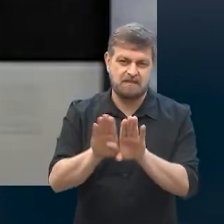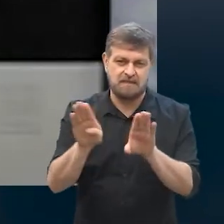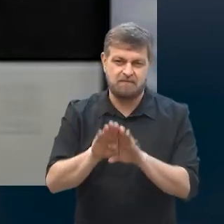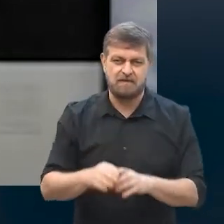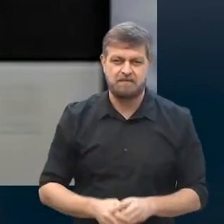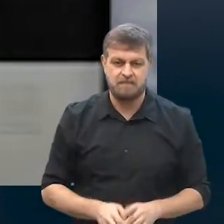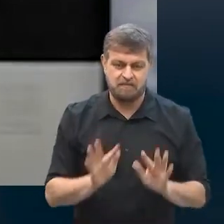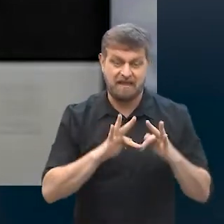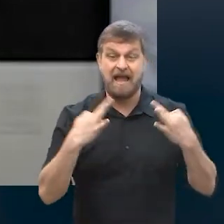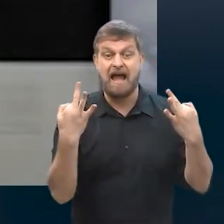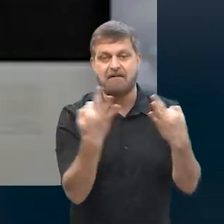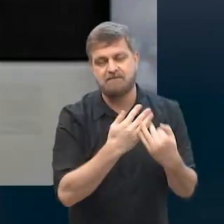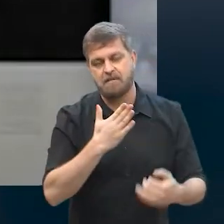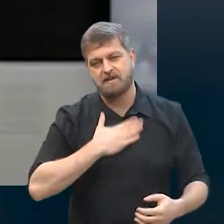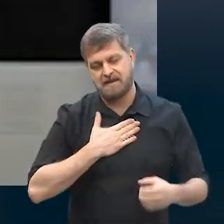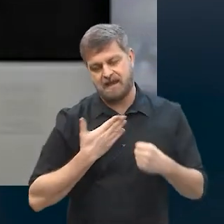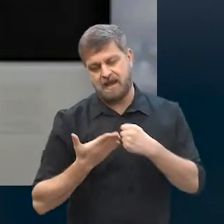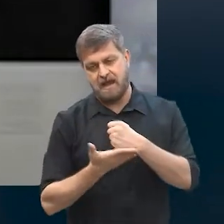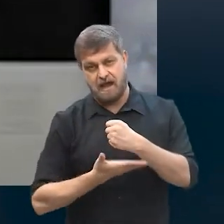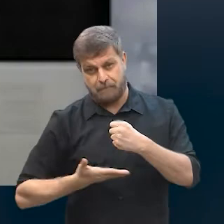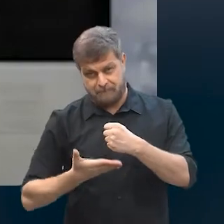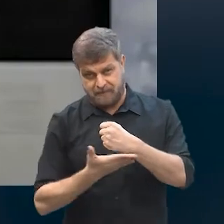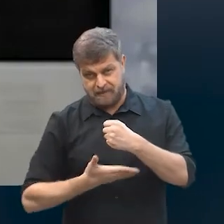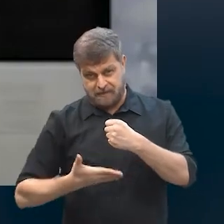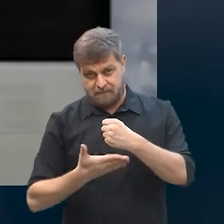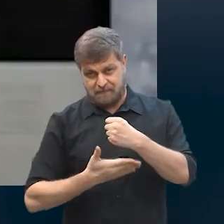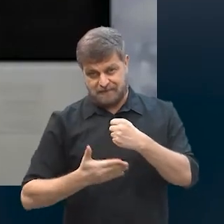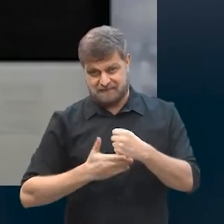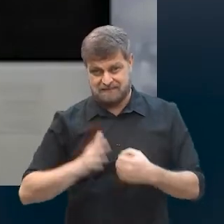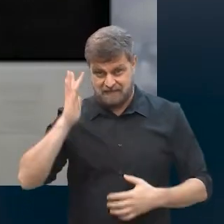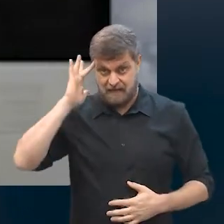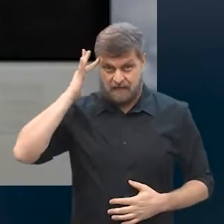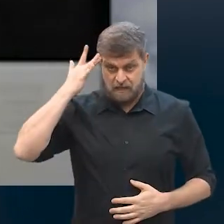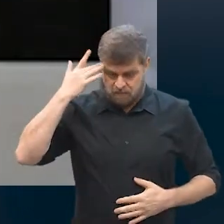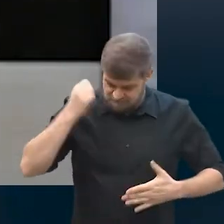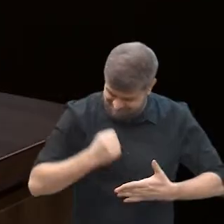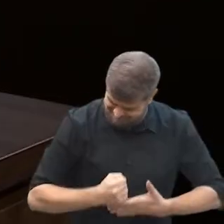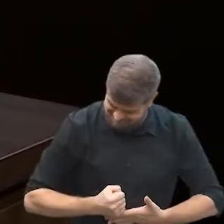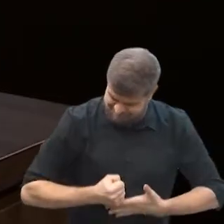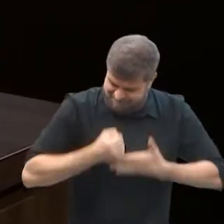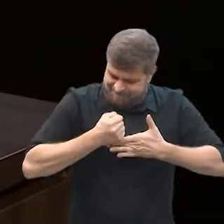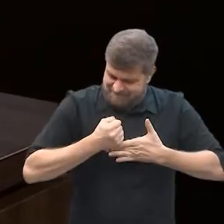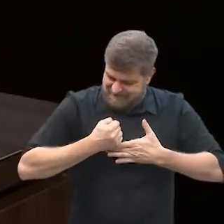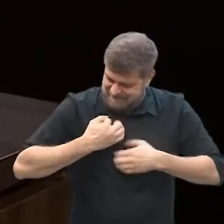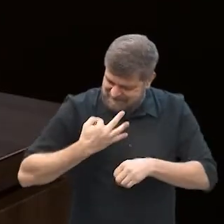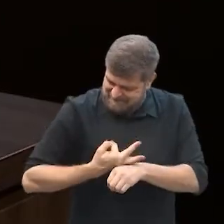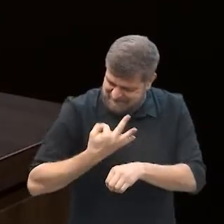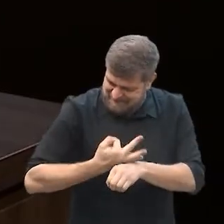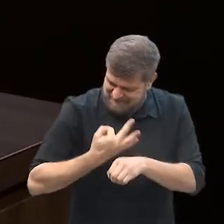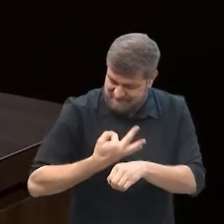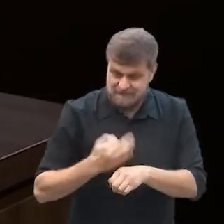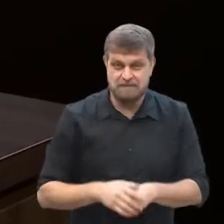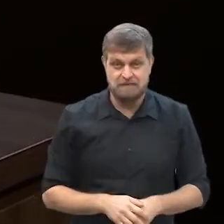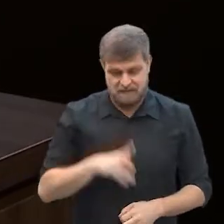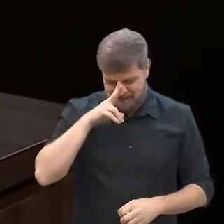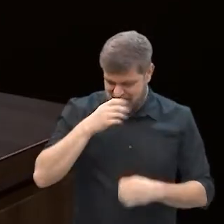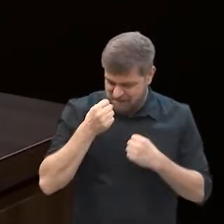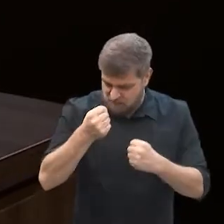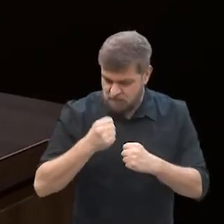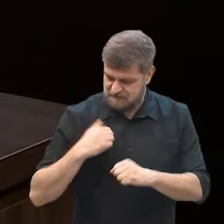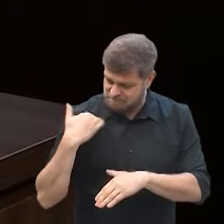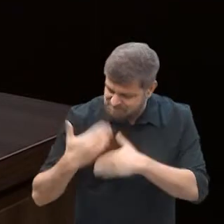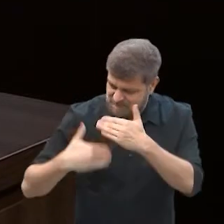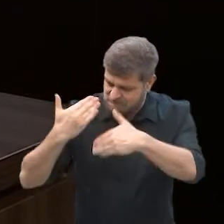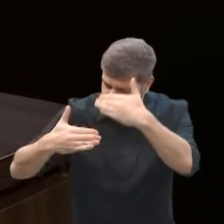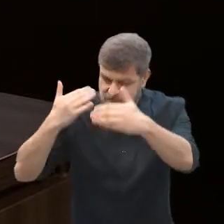uma base familiar muito sólida, que é isso que eu acho que me deu sustentação para crescer e para ter